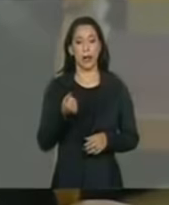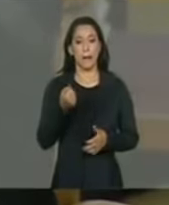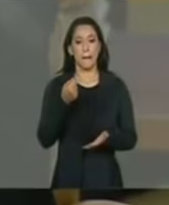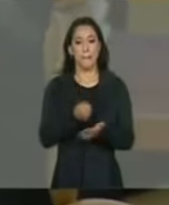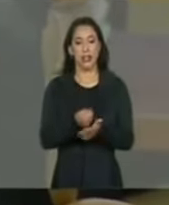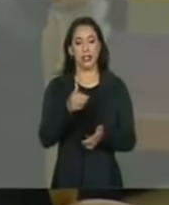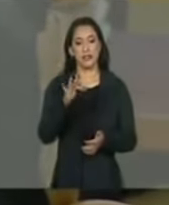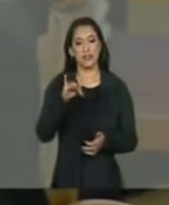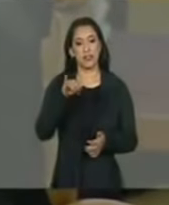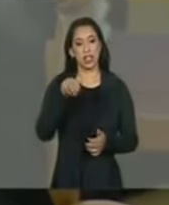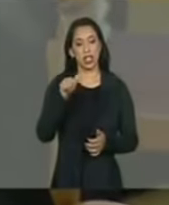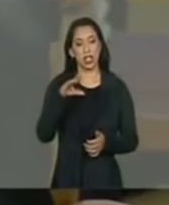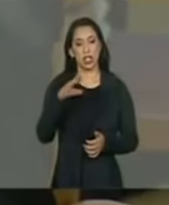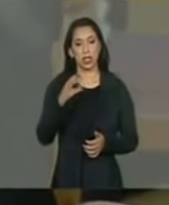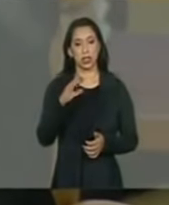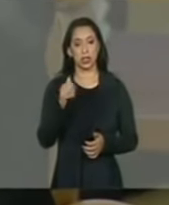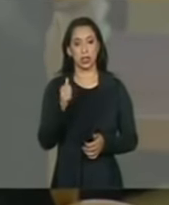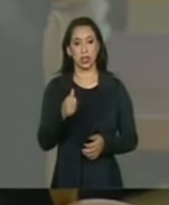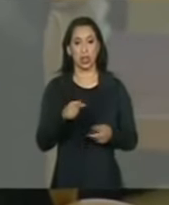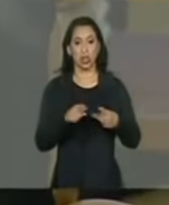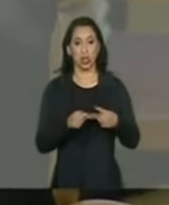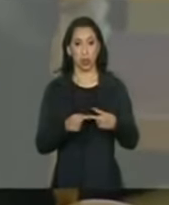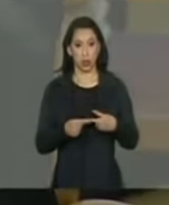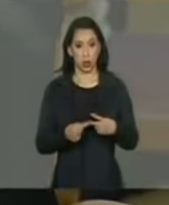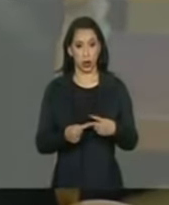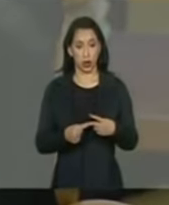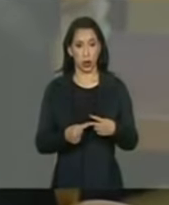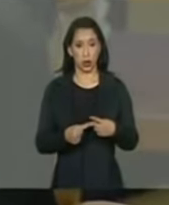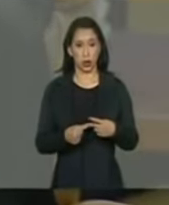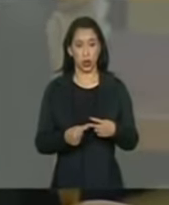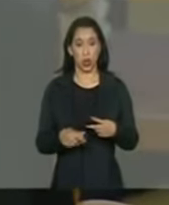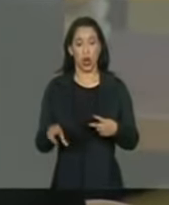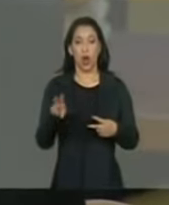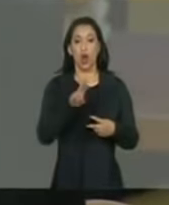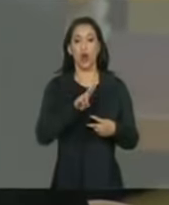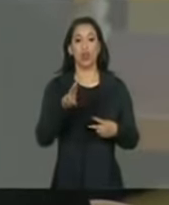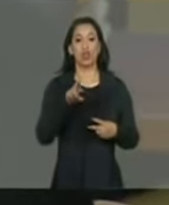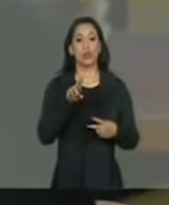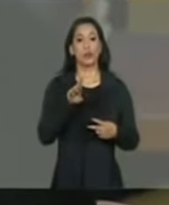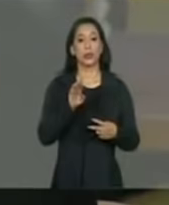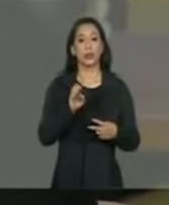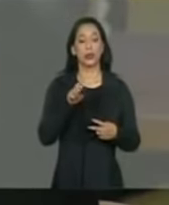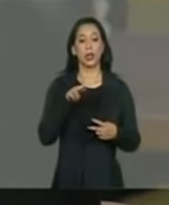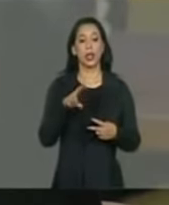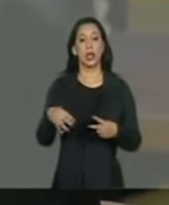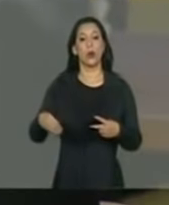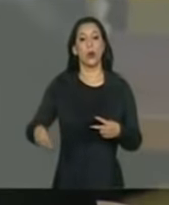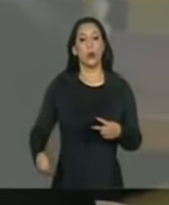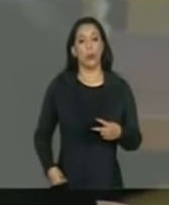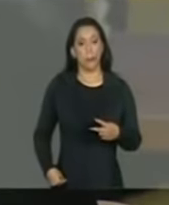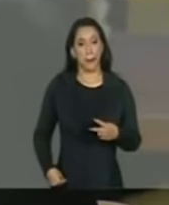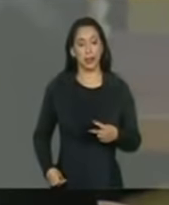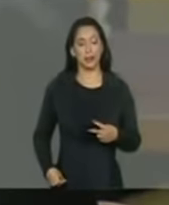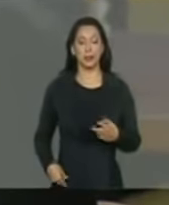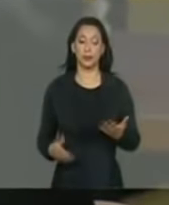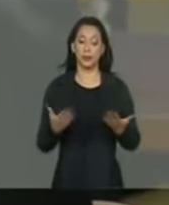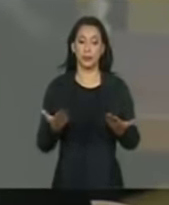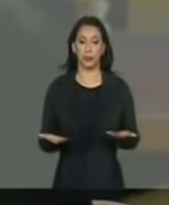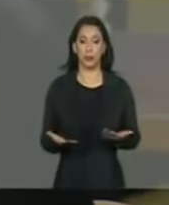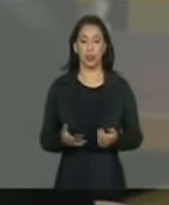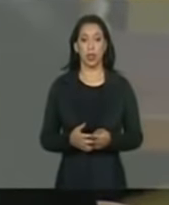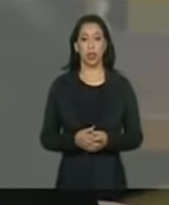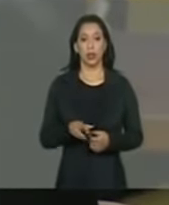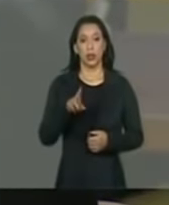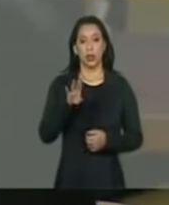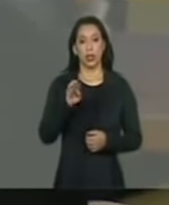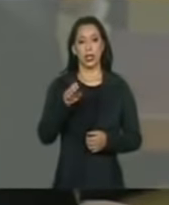enquanto a prestar fiança dois ser o nome do réu lançado no rol dos culpados pois bem renato